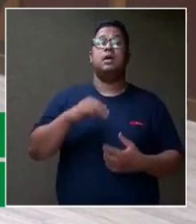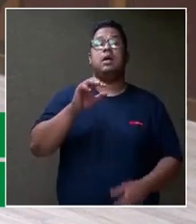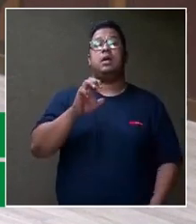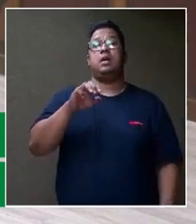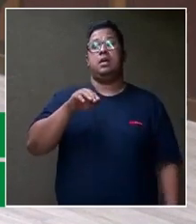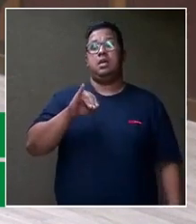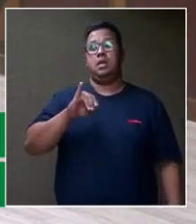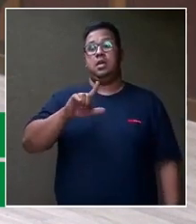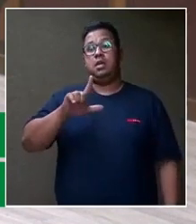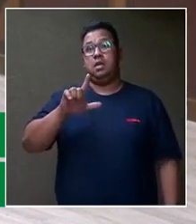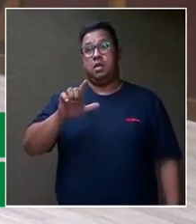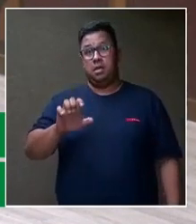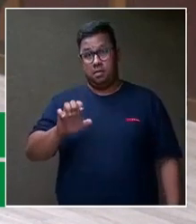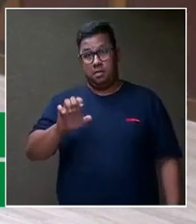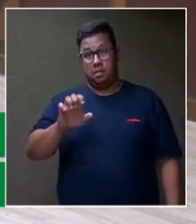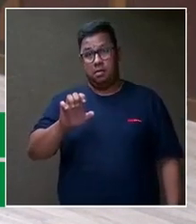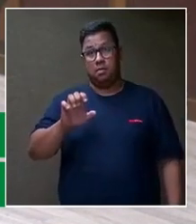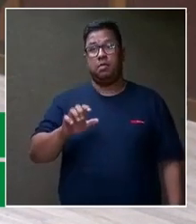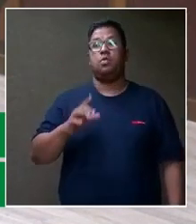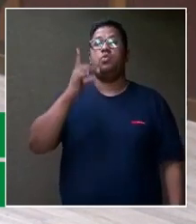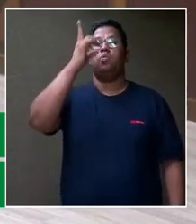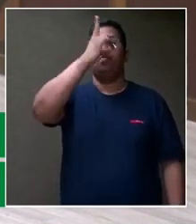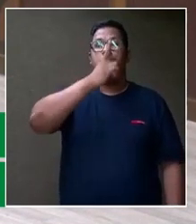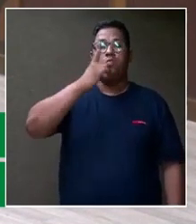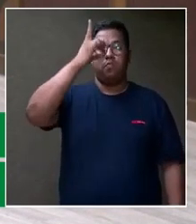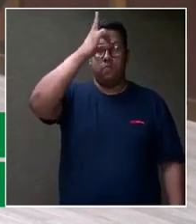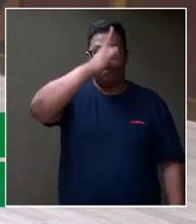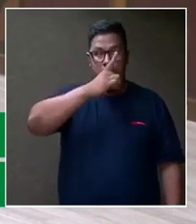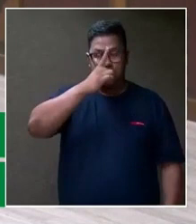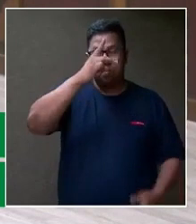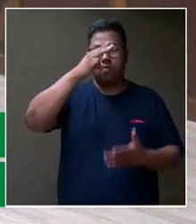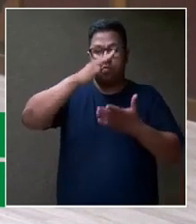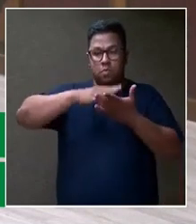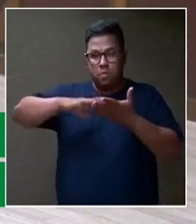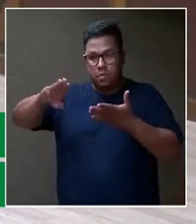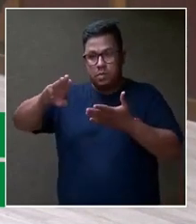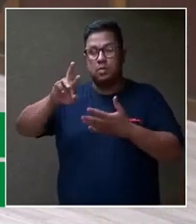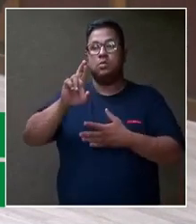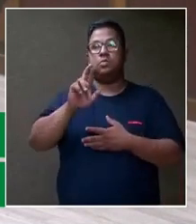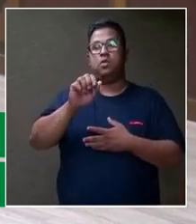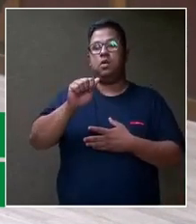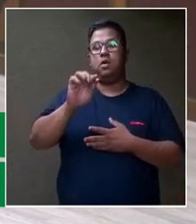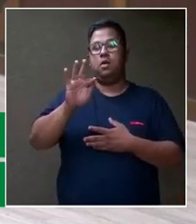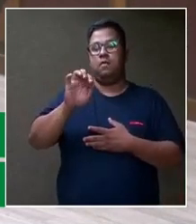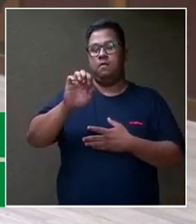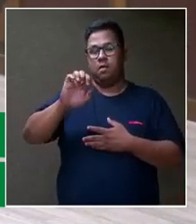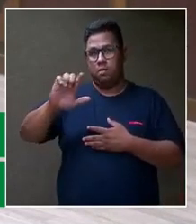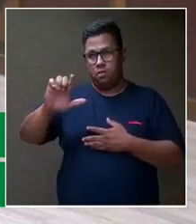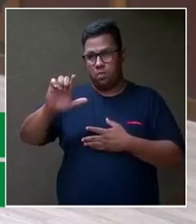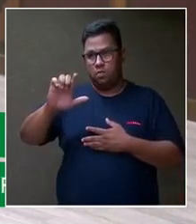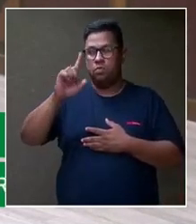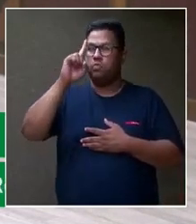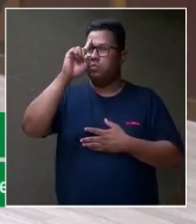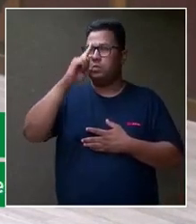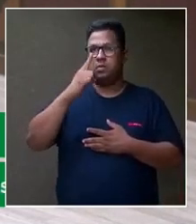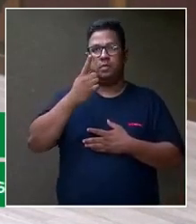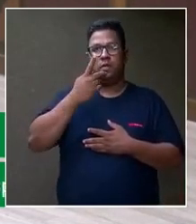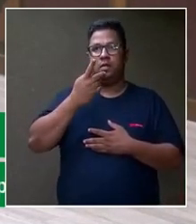Emily, no domingo, mandou alguma mensagem para o Rafael? Não sei dizer.